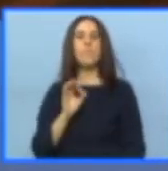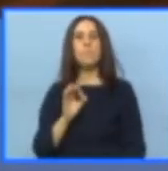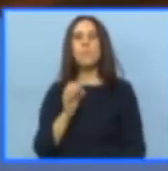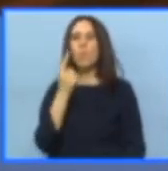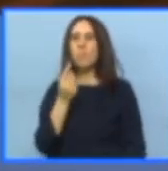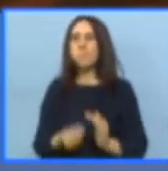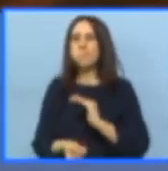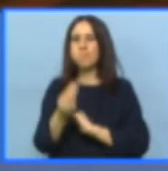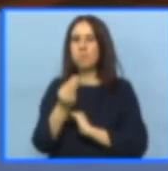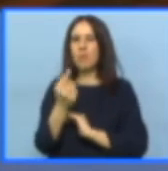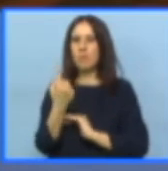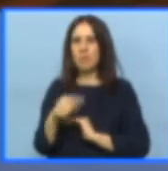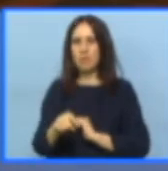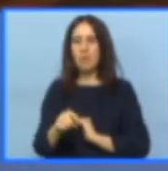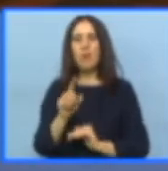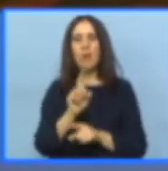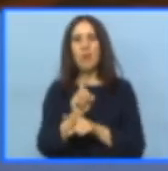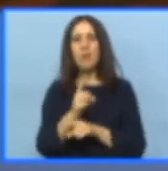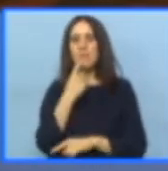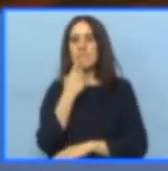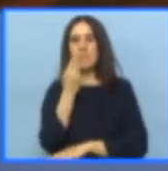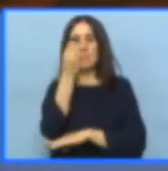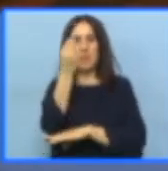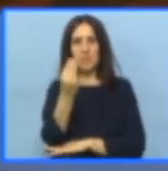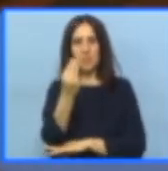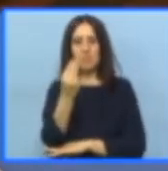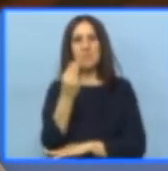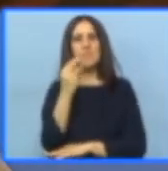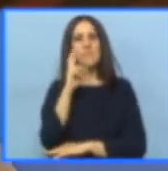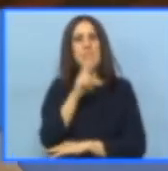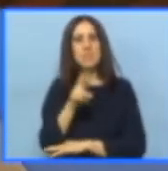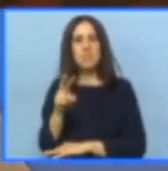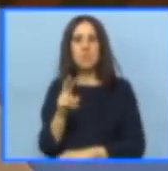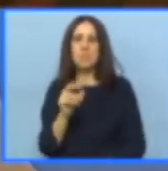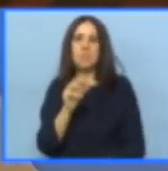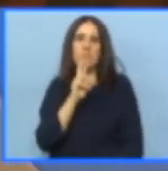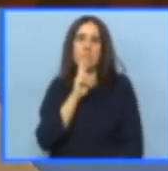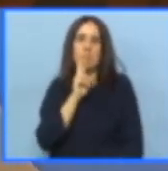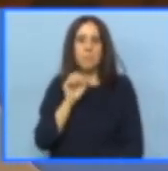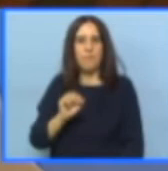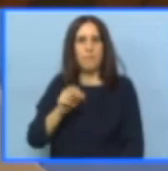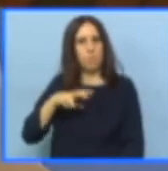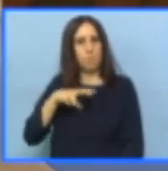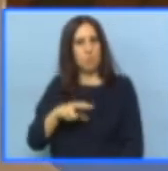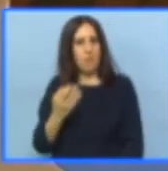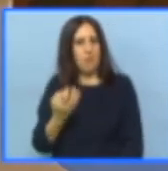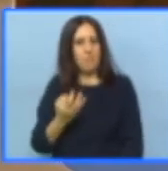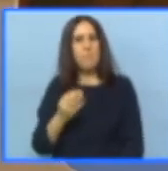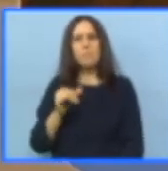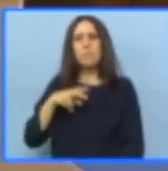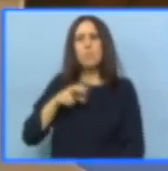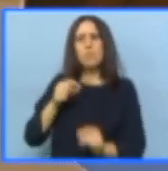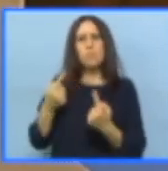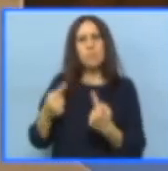em particular, quando da visita da imagem peregrina, e por isso é que Fátima, aliás, é de Portugal, é certo, mas mais do que Portugal é já